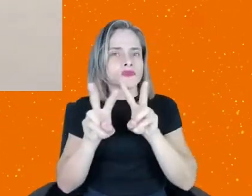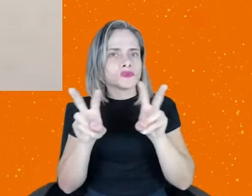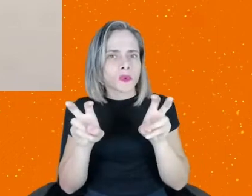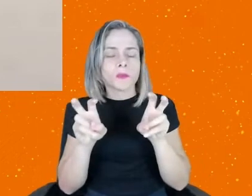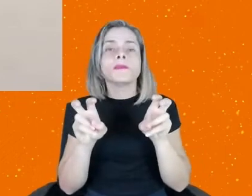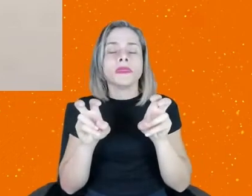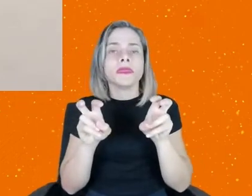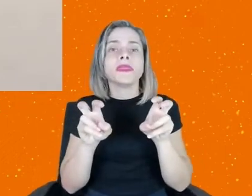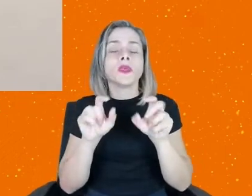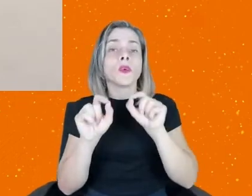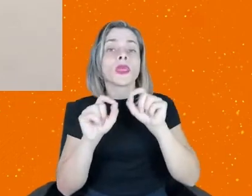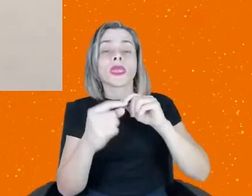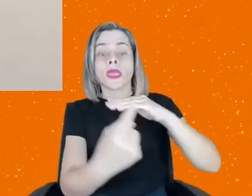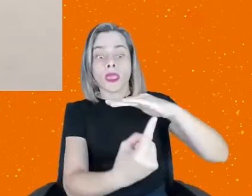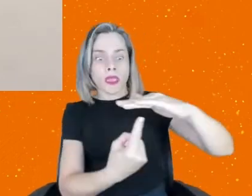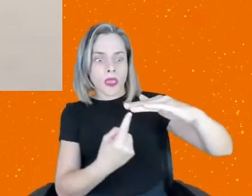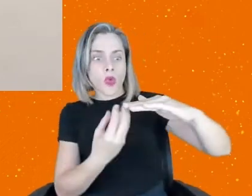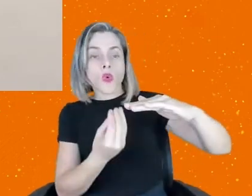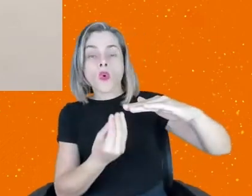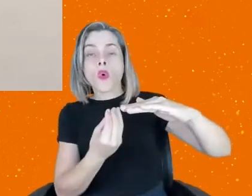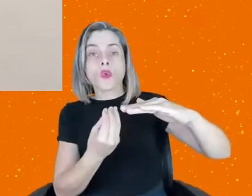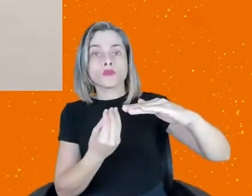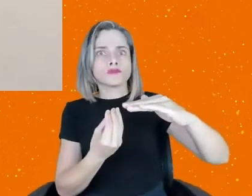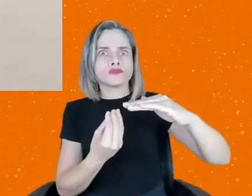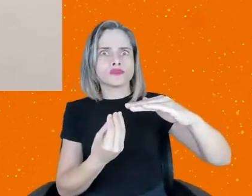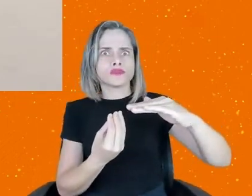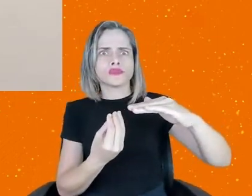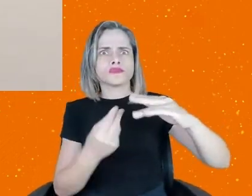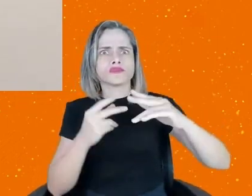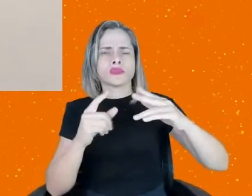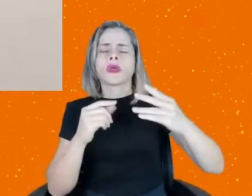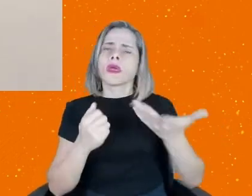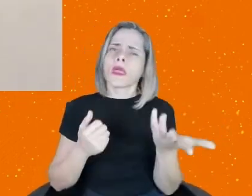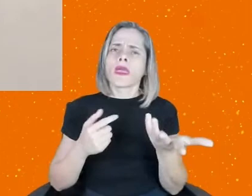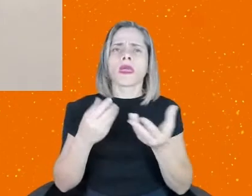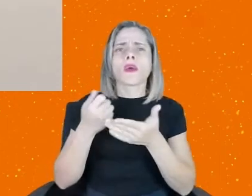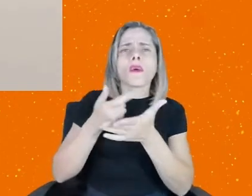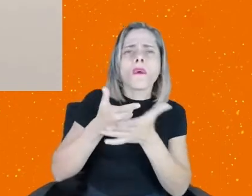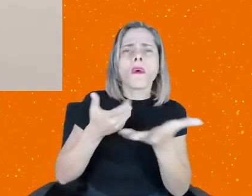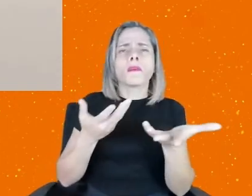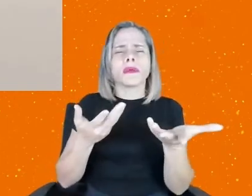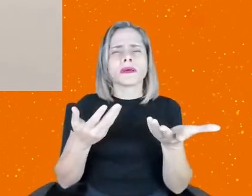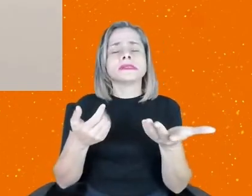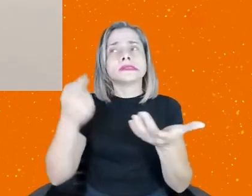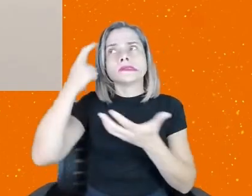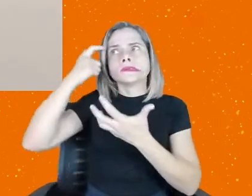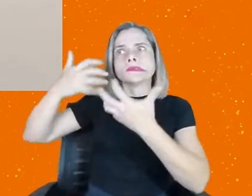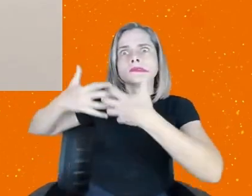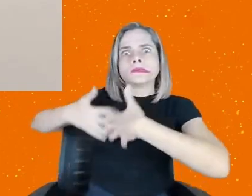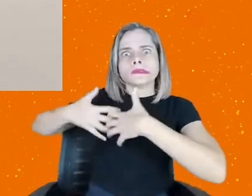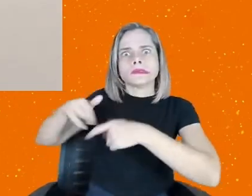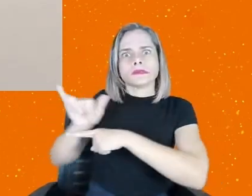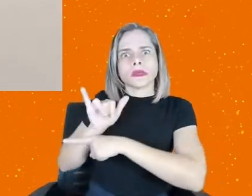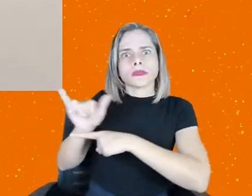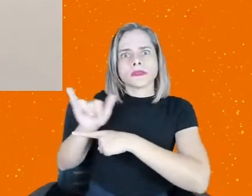daquele usuário ali aí uma forma direcionar as suas estratégias de negócio às vezes tirando